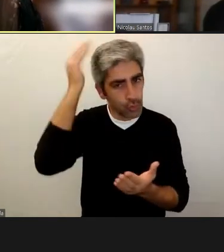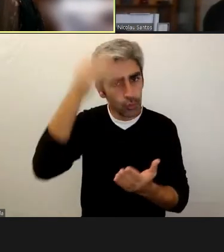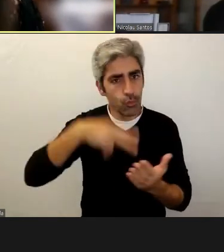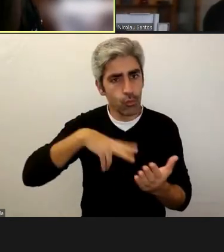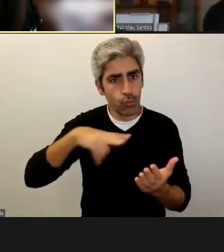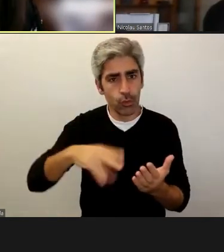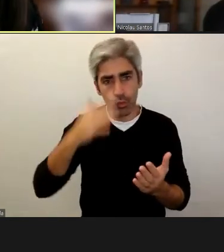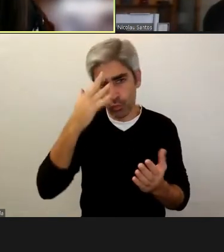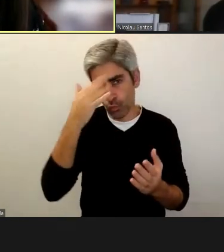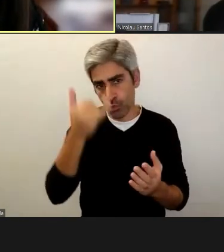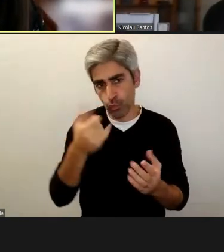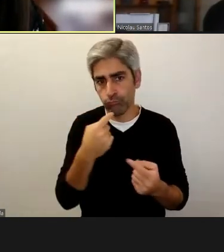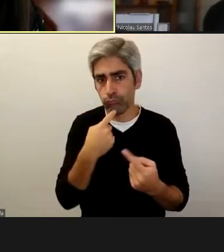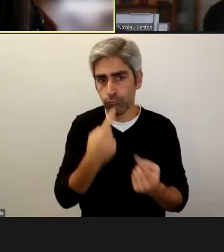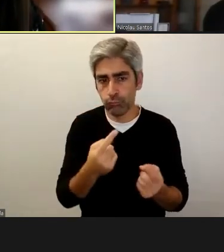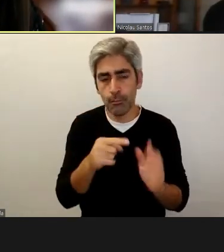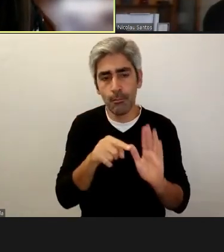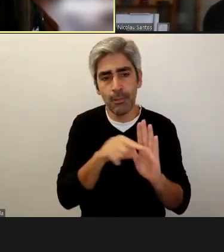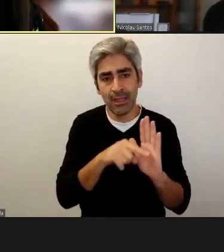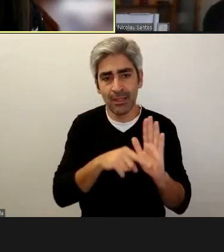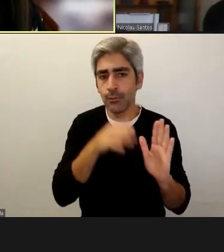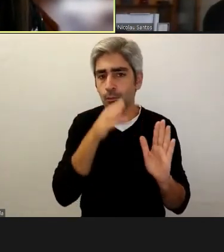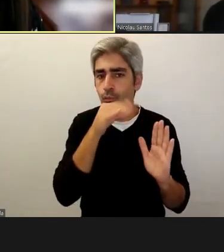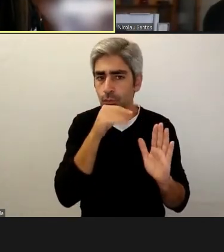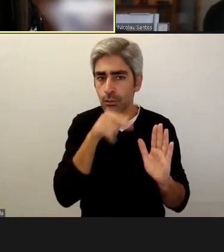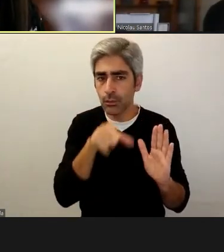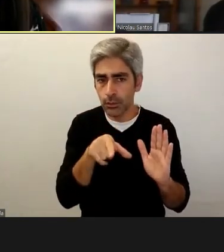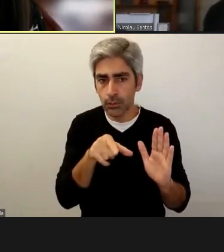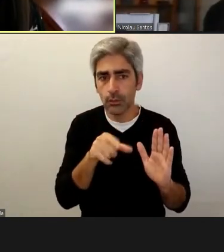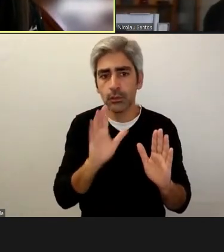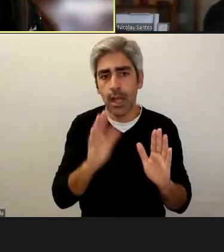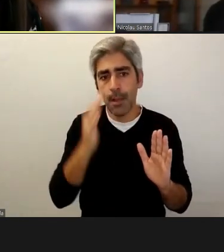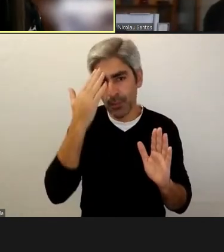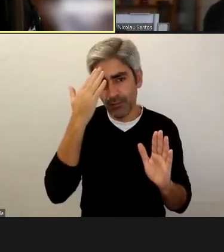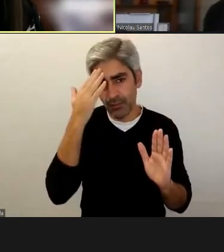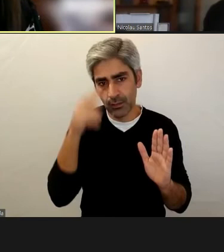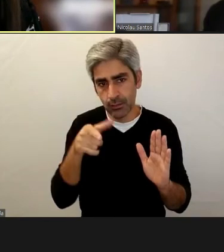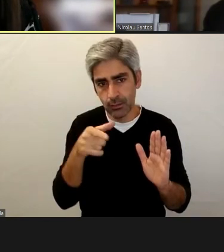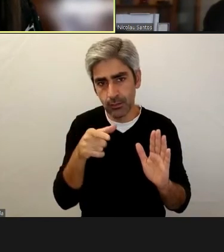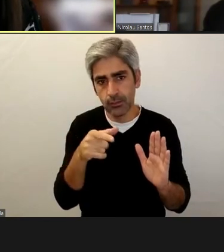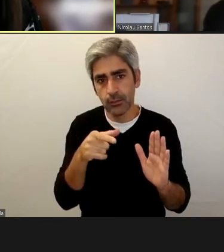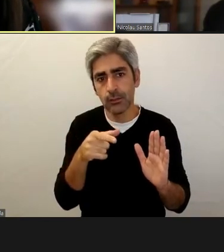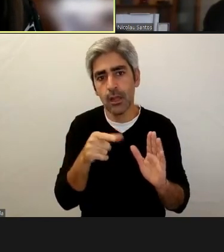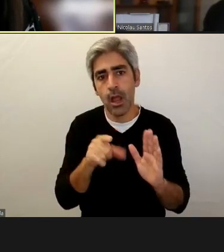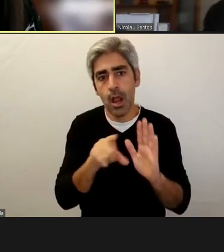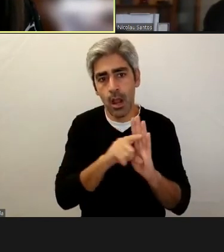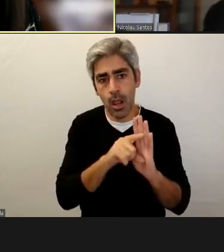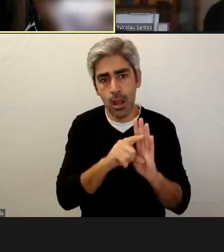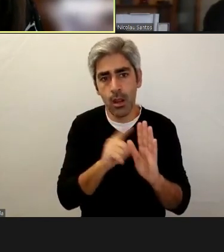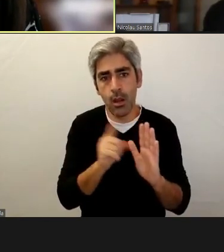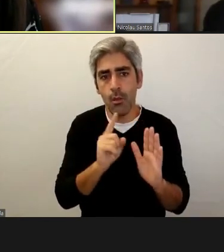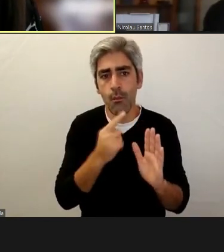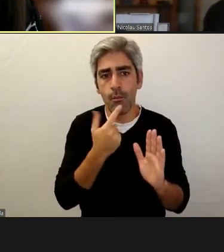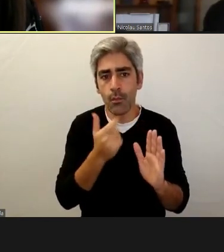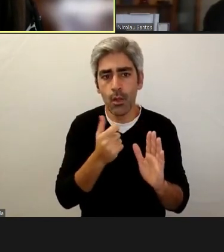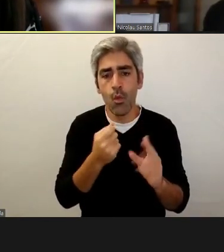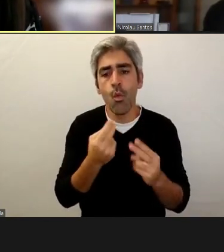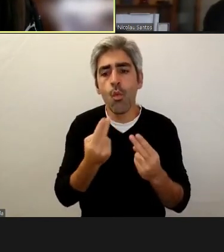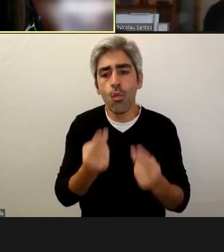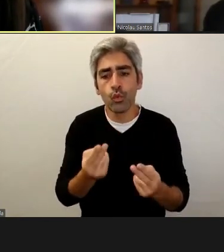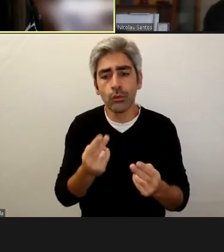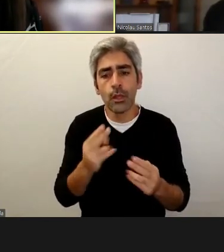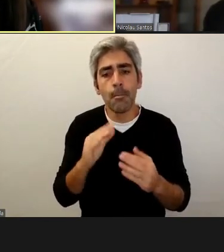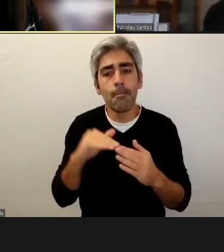2 estabelece: as medidas de polícia são as previstas na lei, não devendo ser utilizadas para